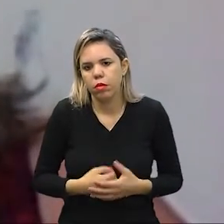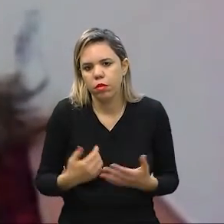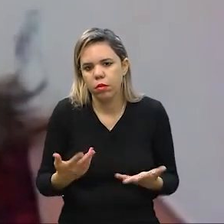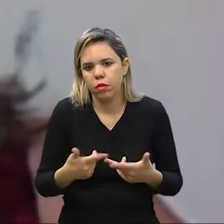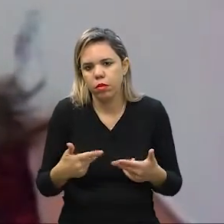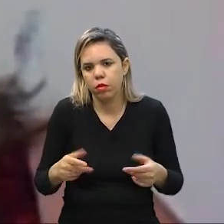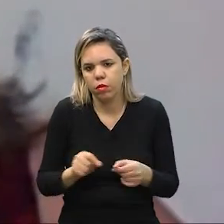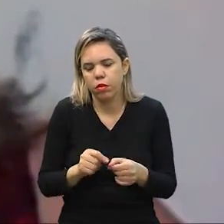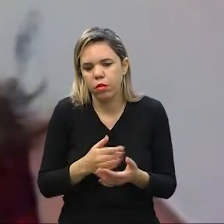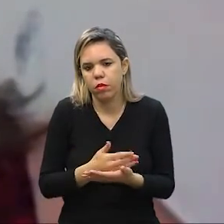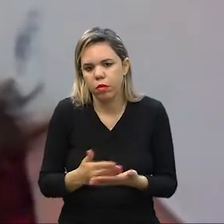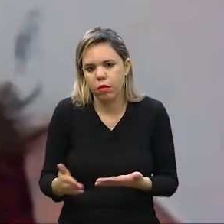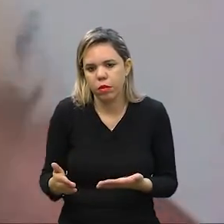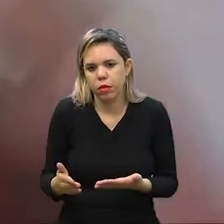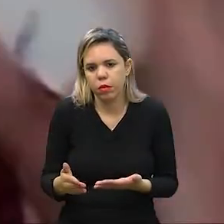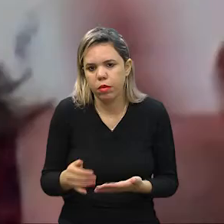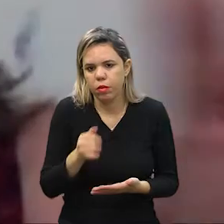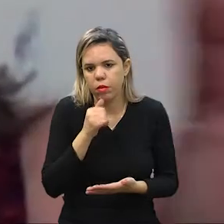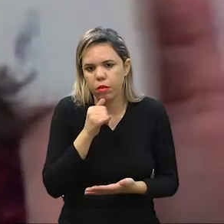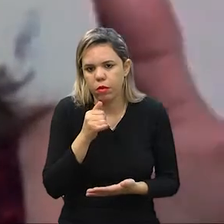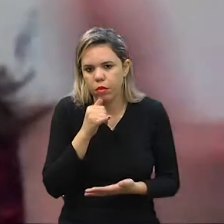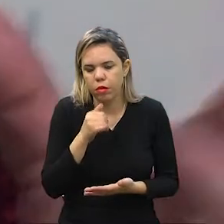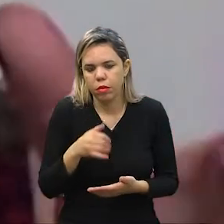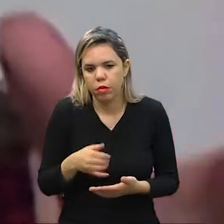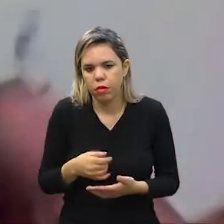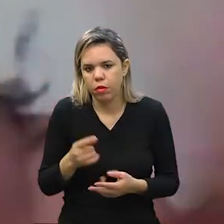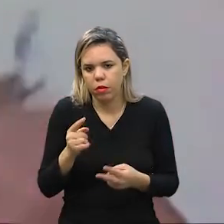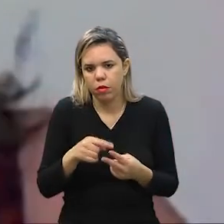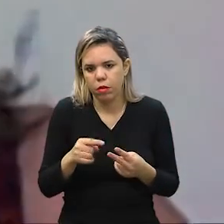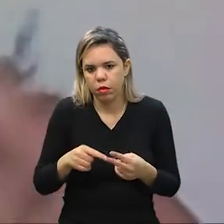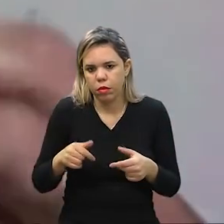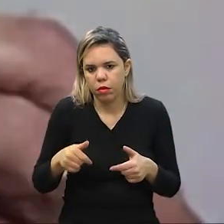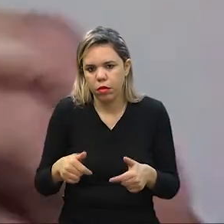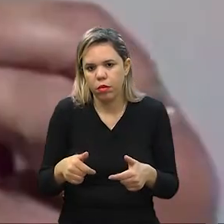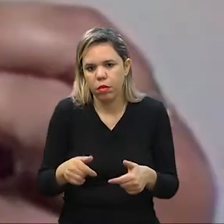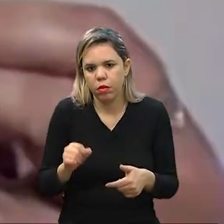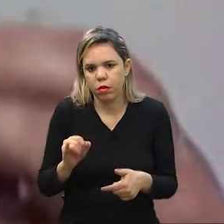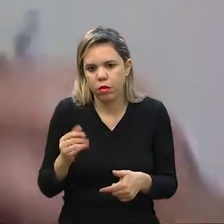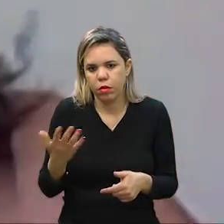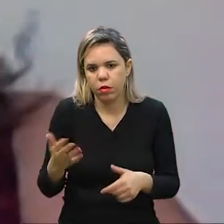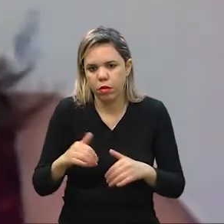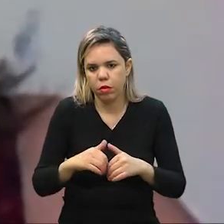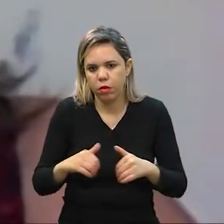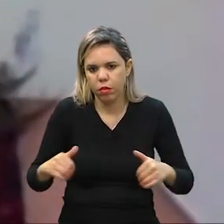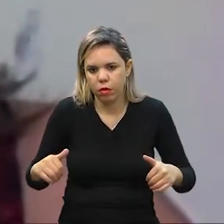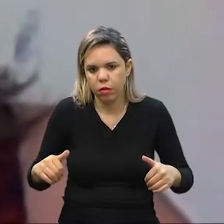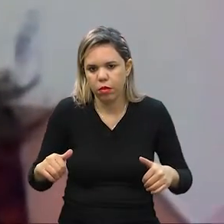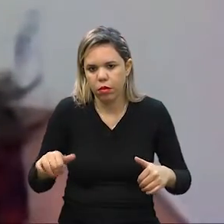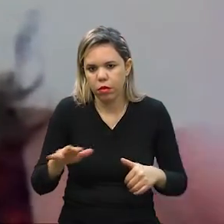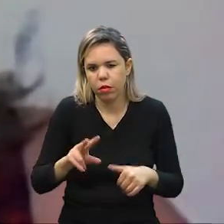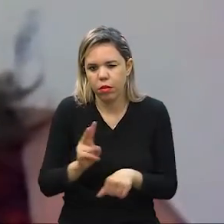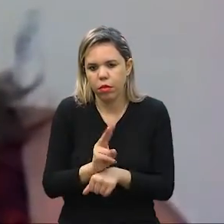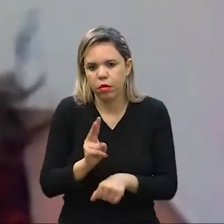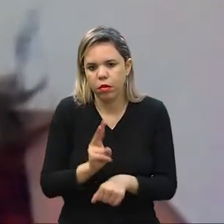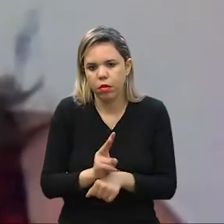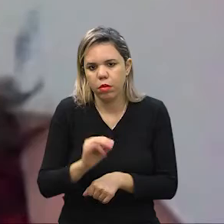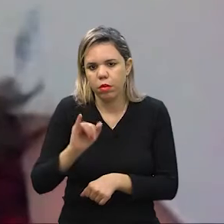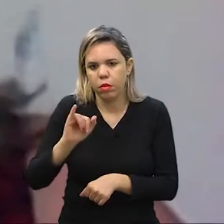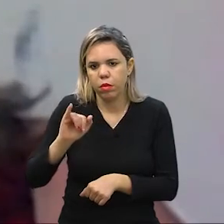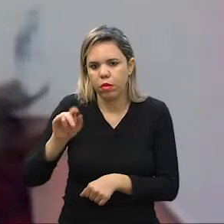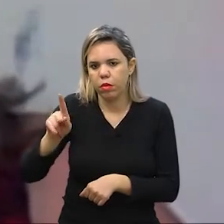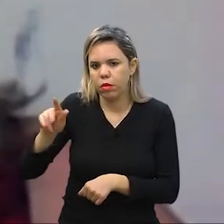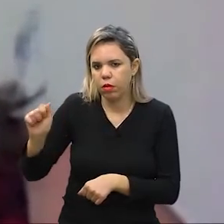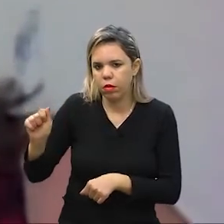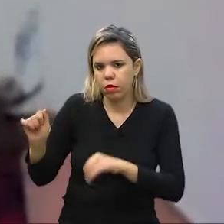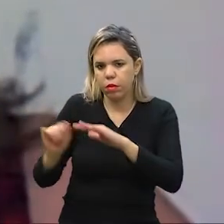quando as coisas começam, porque são 2 ações. Se separou essas áreas protegidas do IPA,